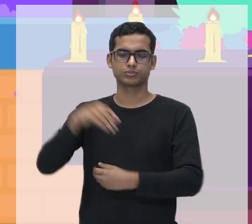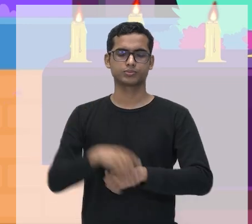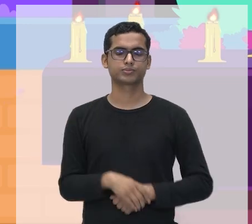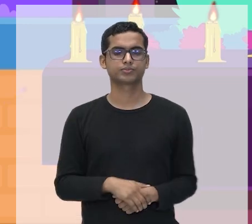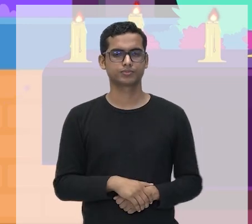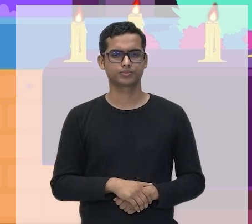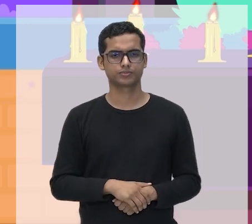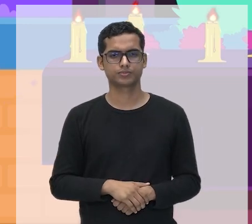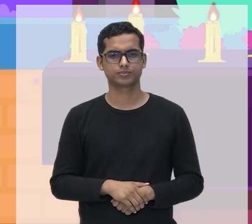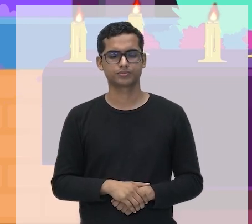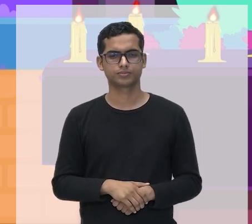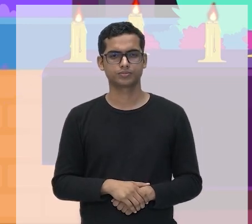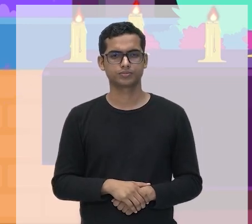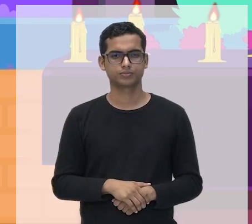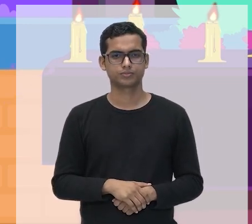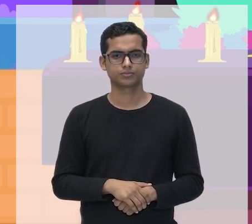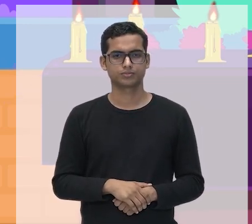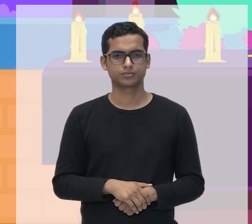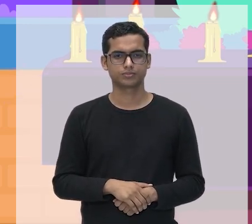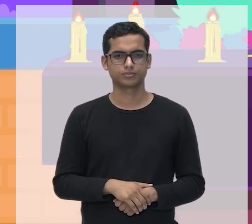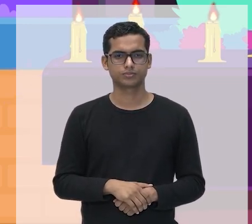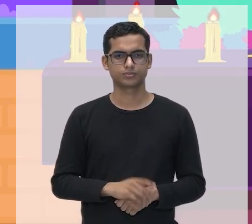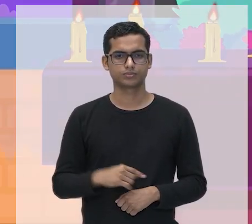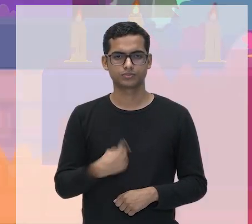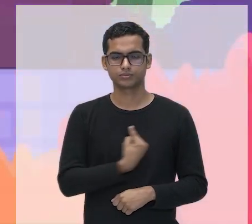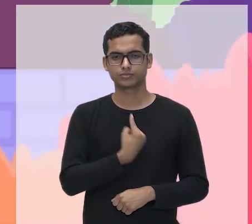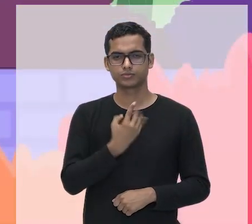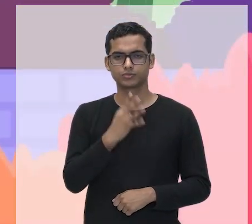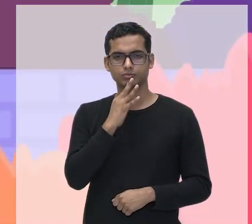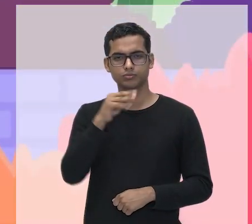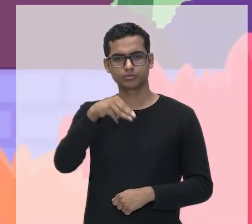que comumente chamamos de morte.